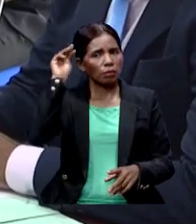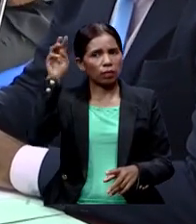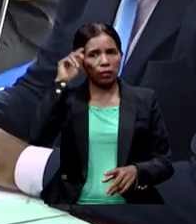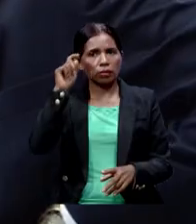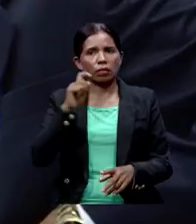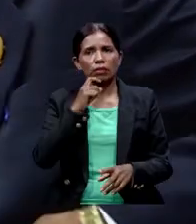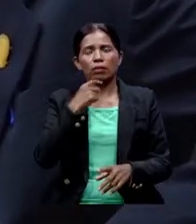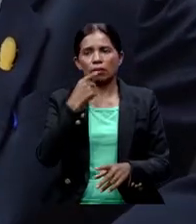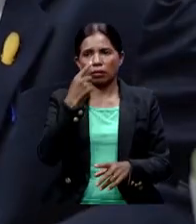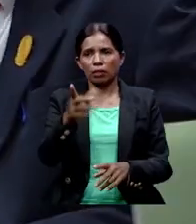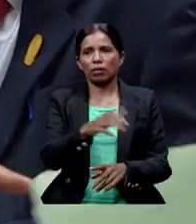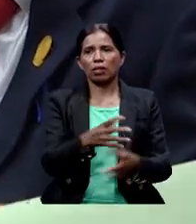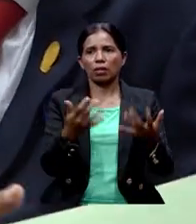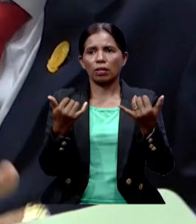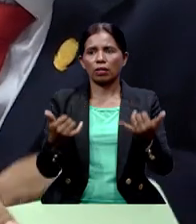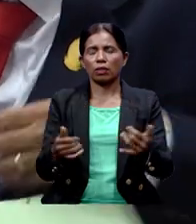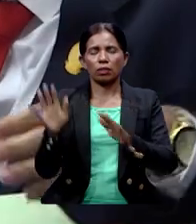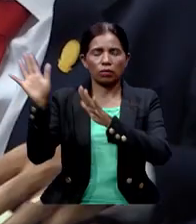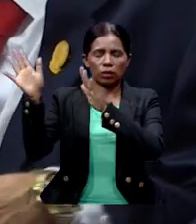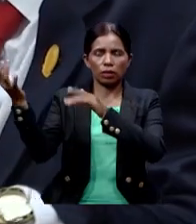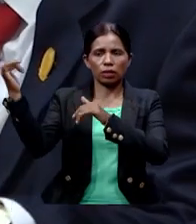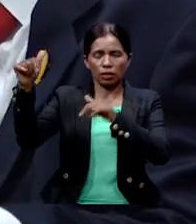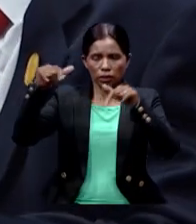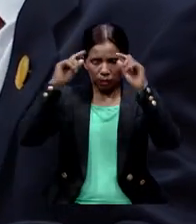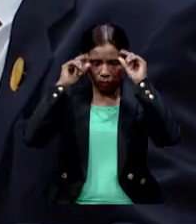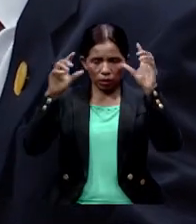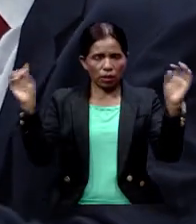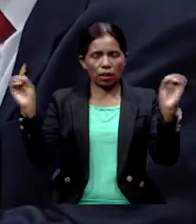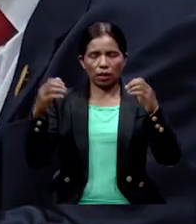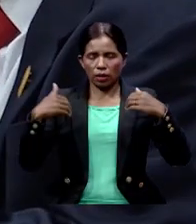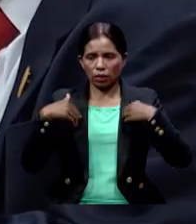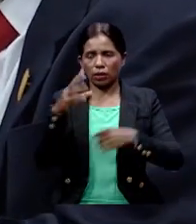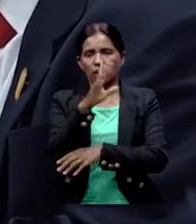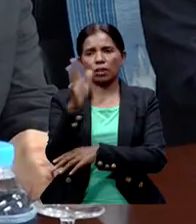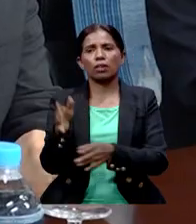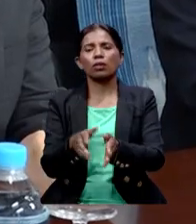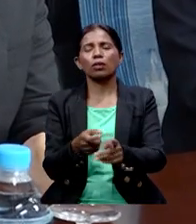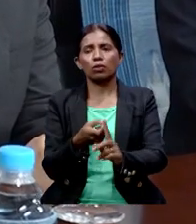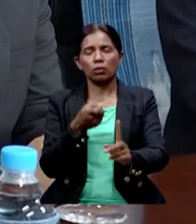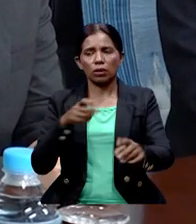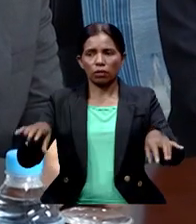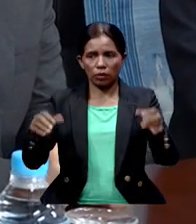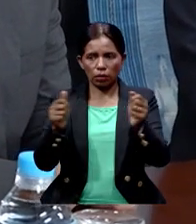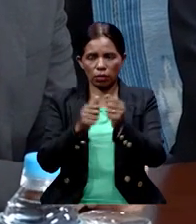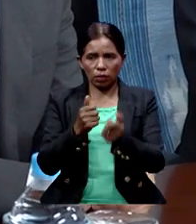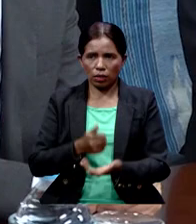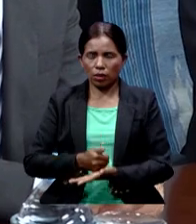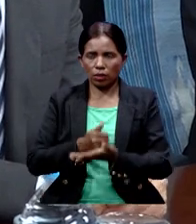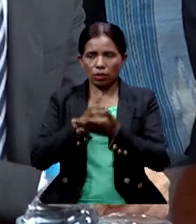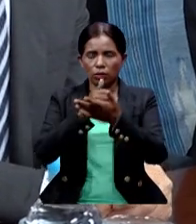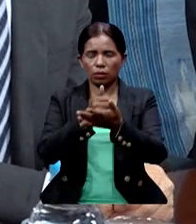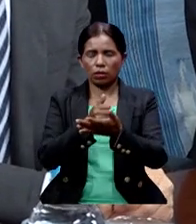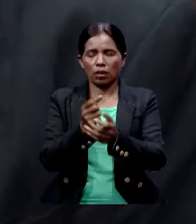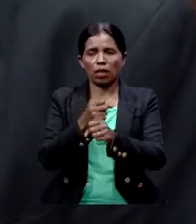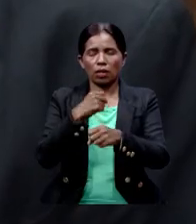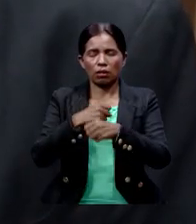Sanana Guzman Hateten, dadaung ne fohosire ia Timor-Leste menos ona Aihorish, tamane liu husi cooperasaun ne bele ajuda hamatak fali